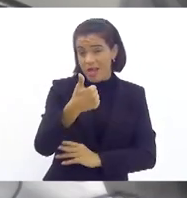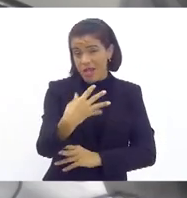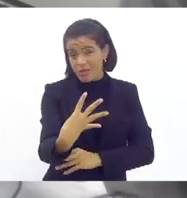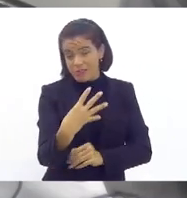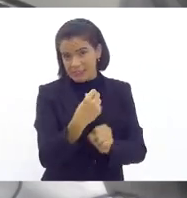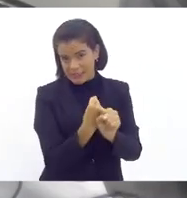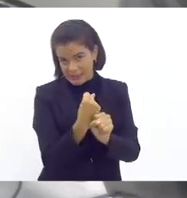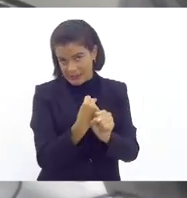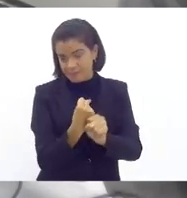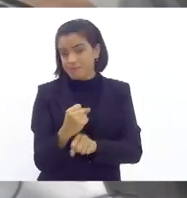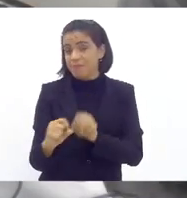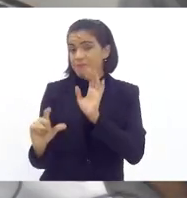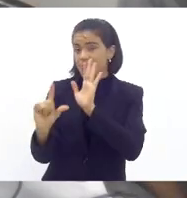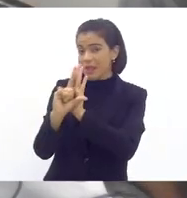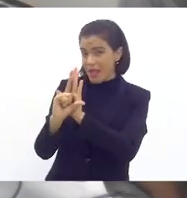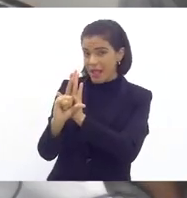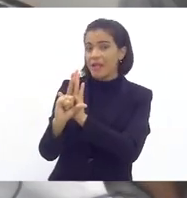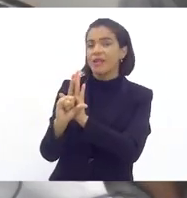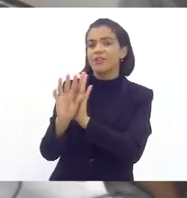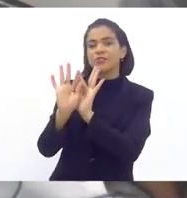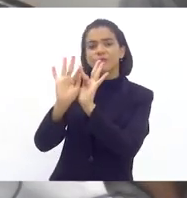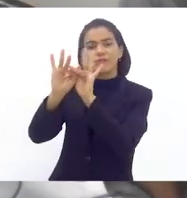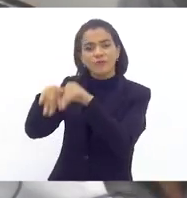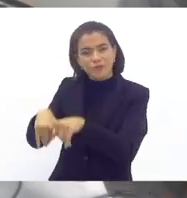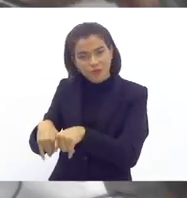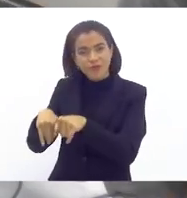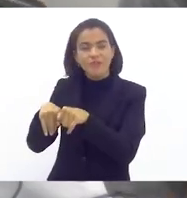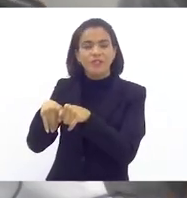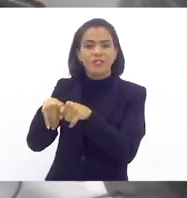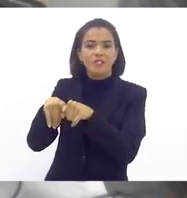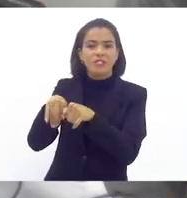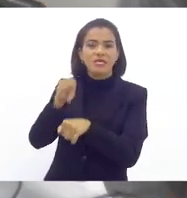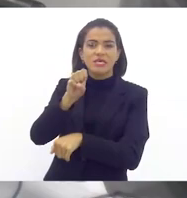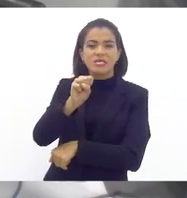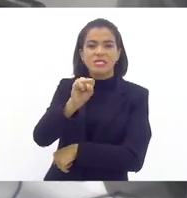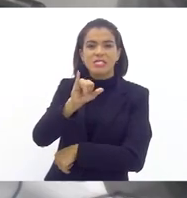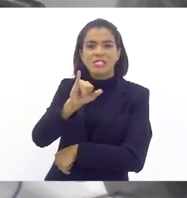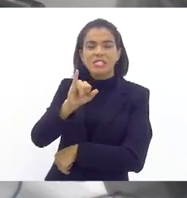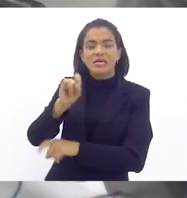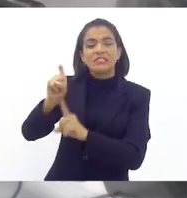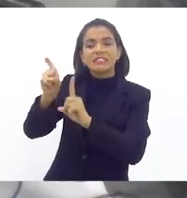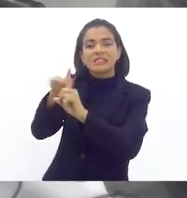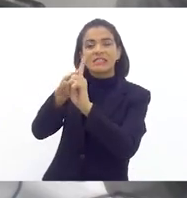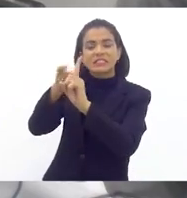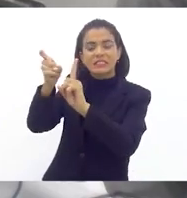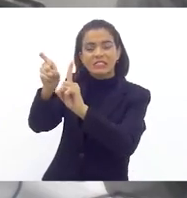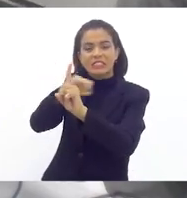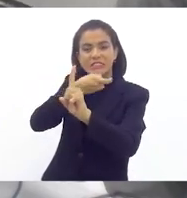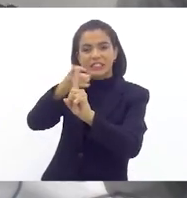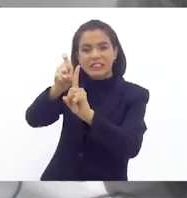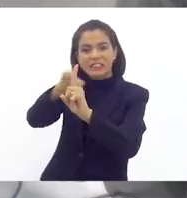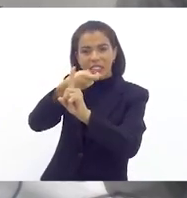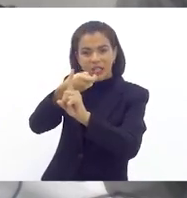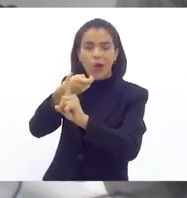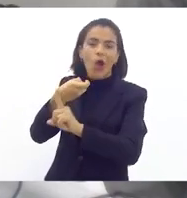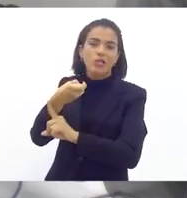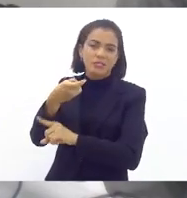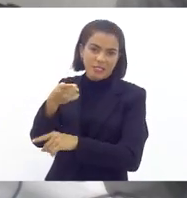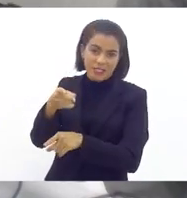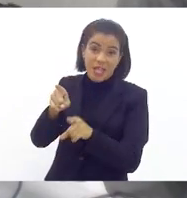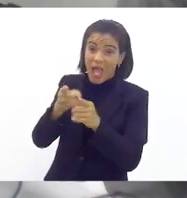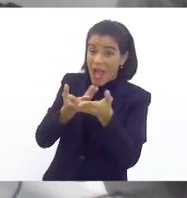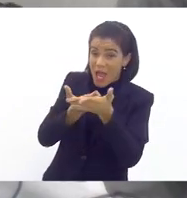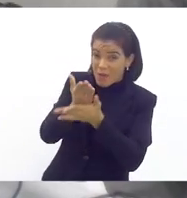anos. A lei do fim do jateamento de areia e da silicosa nos estaleiros de São Gonçalo, Niterói e outros estaleiros. Entre a